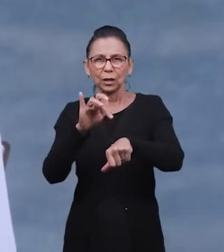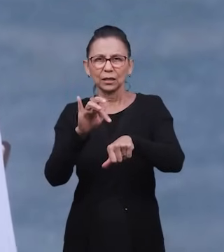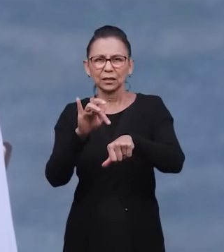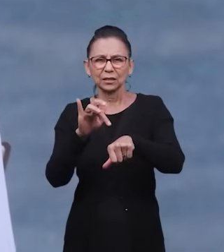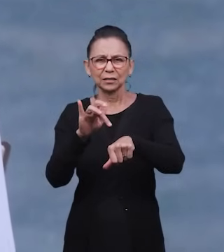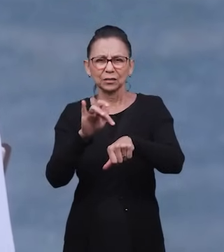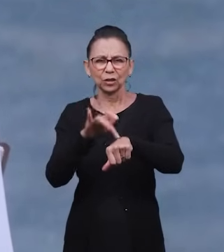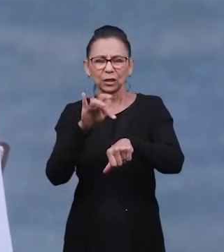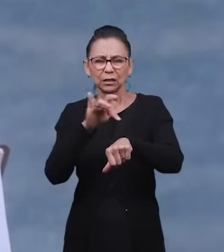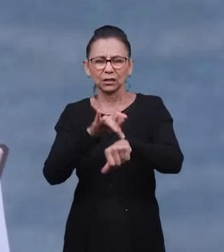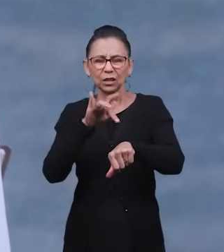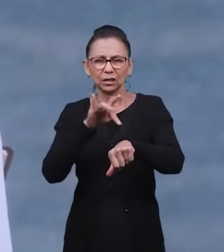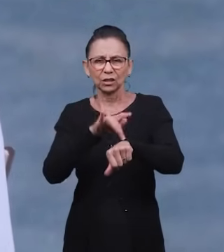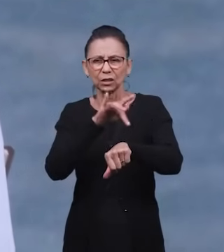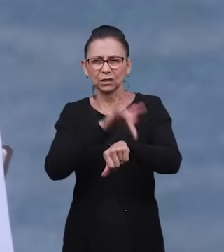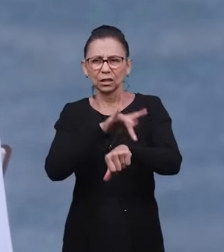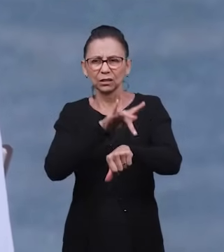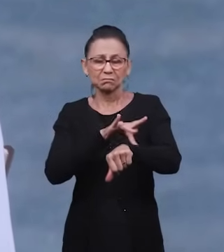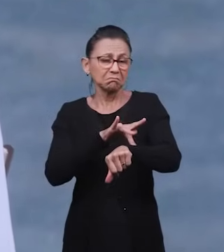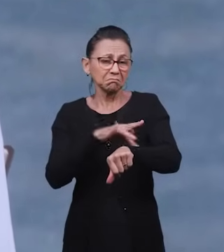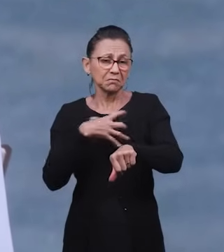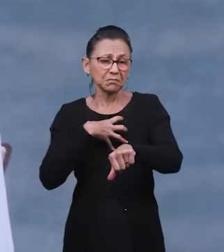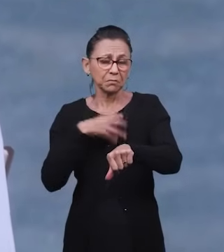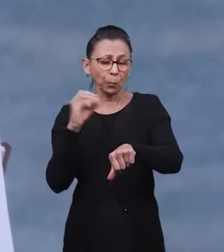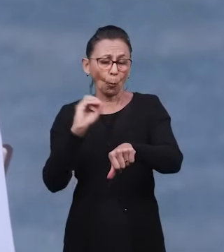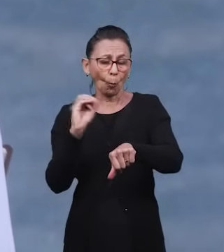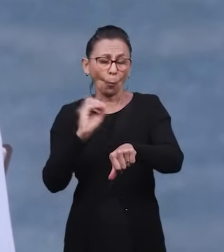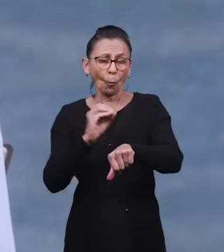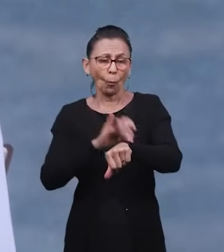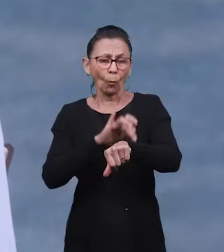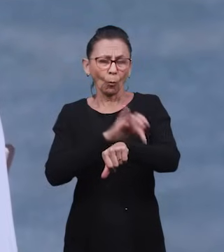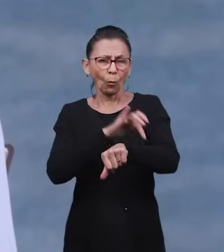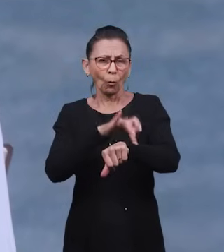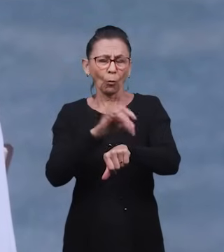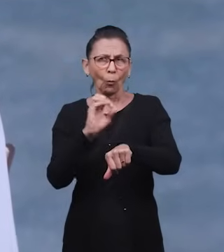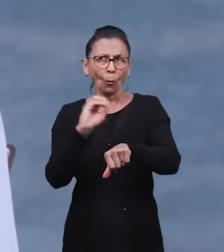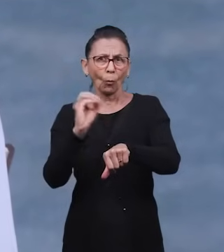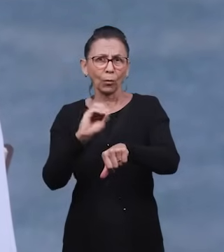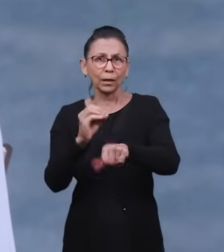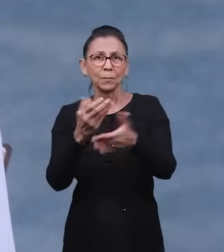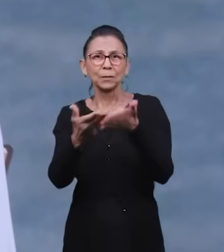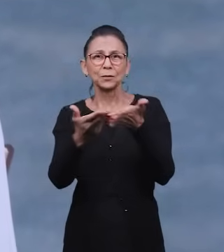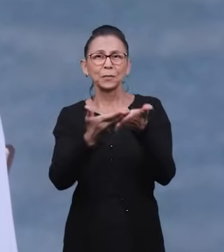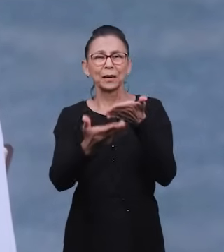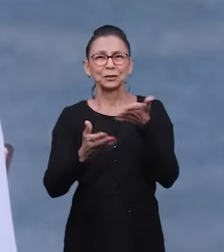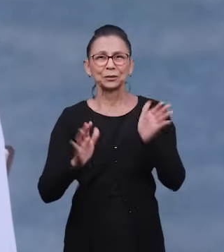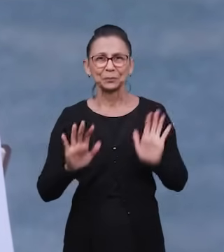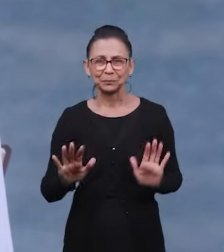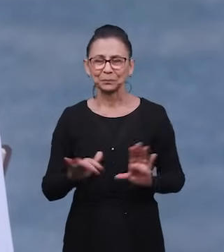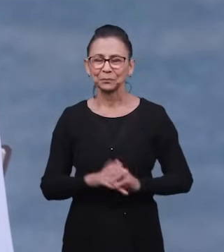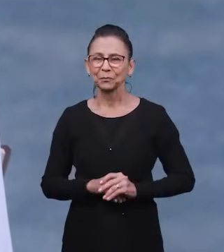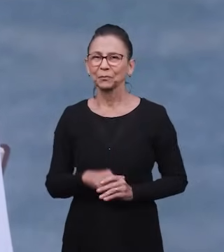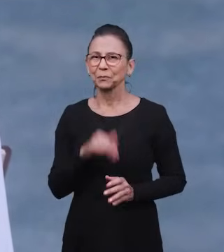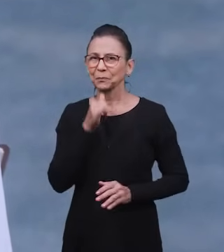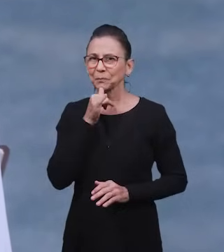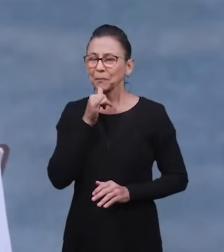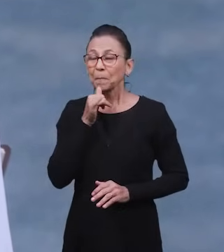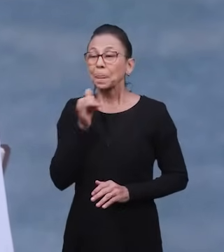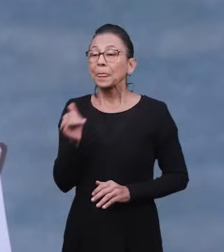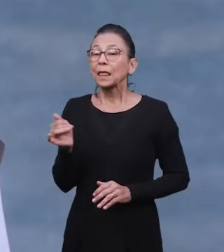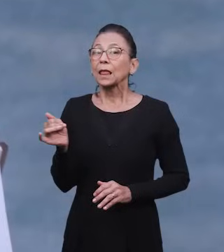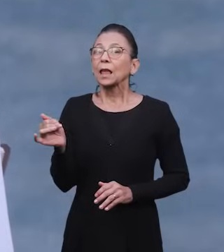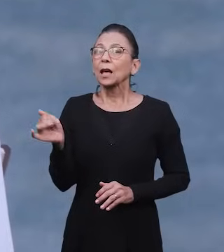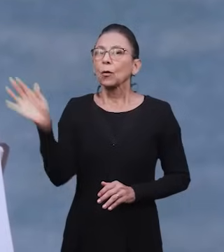tirando a sensibilidade. Nós hoje somos sensíveis ao Espírito Santo. Então, quando nós